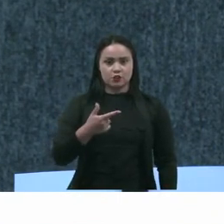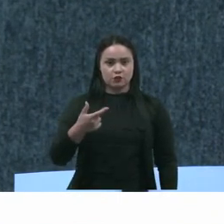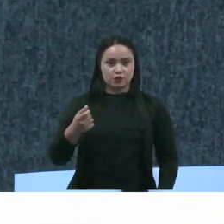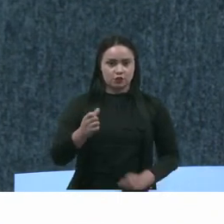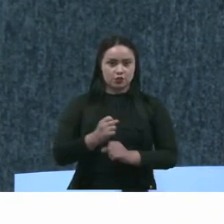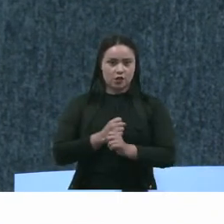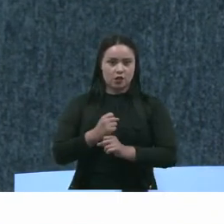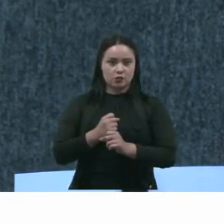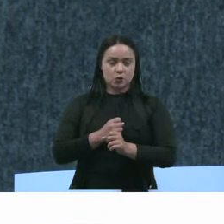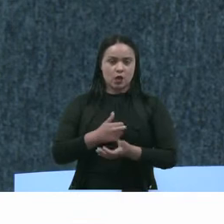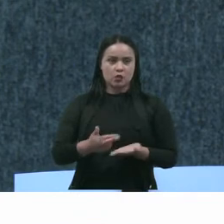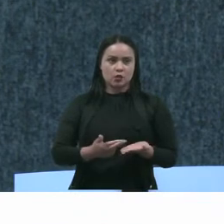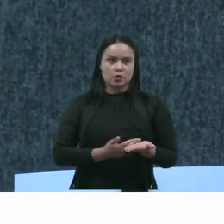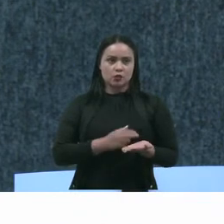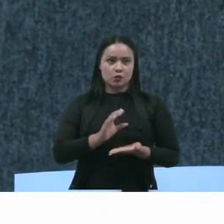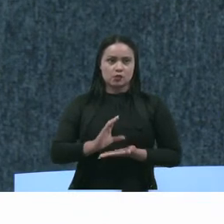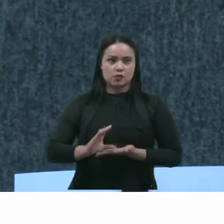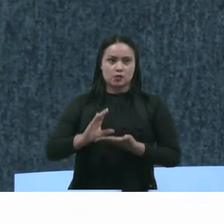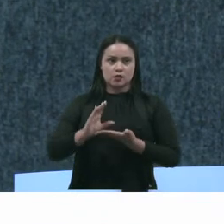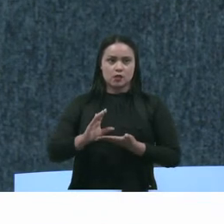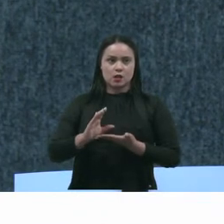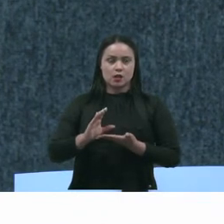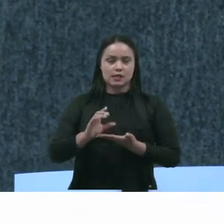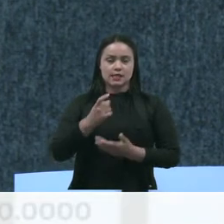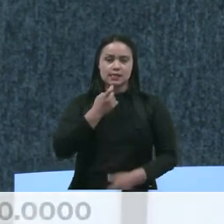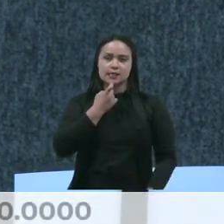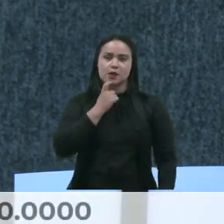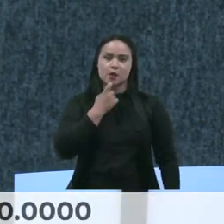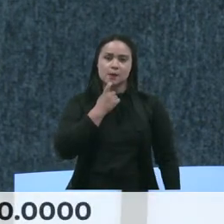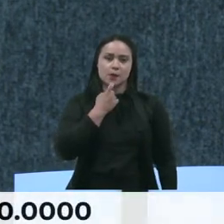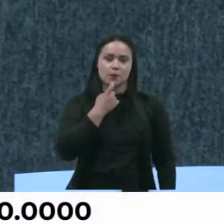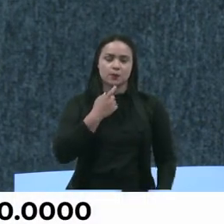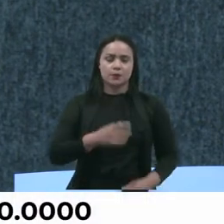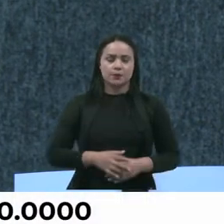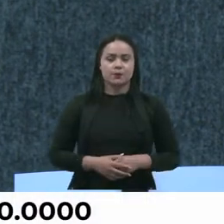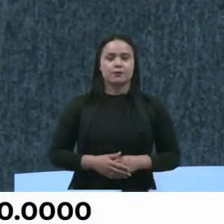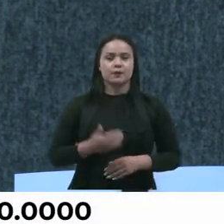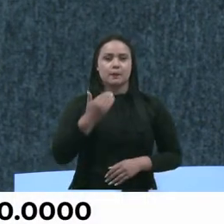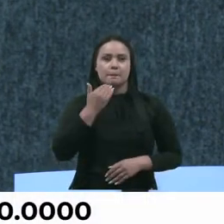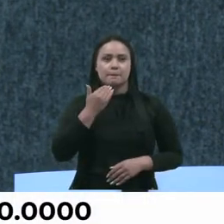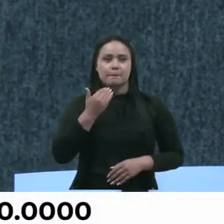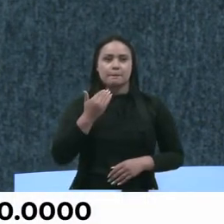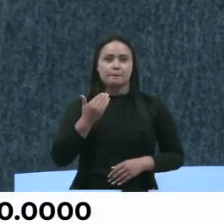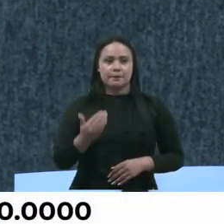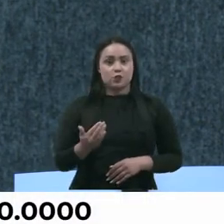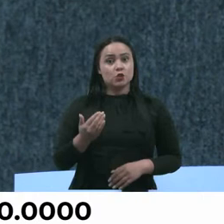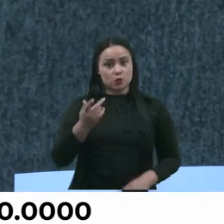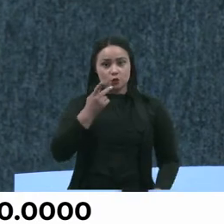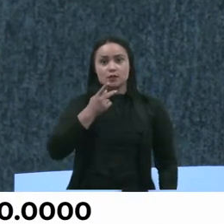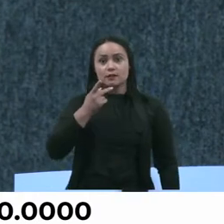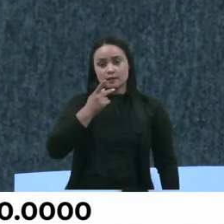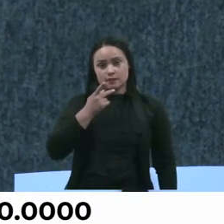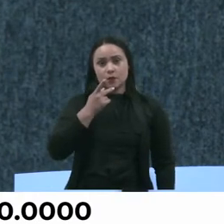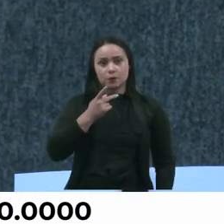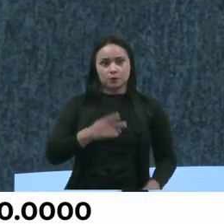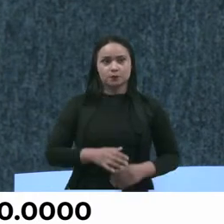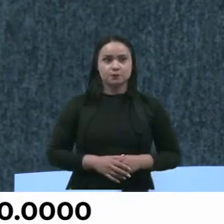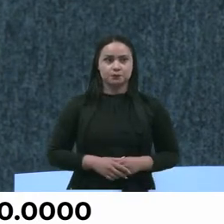7159/23/2020, sob a relatoria do conselheiro Luiz Felipe Salomão, a pedido de sustentação oral.